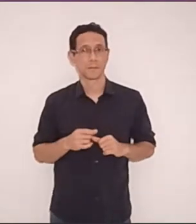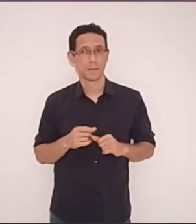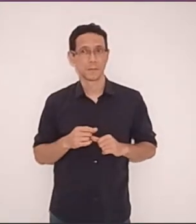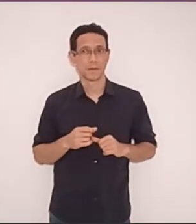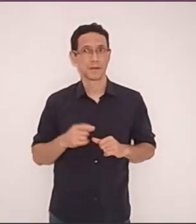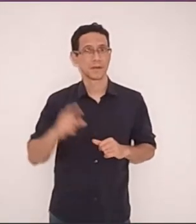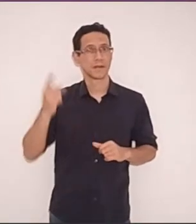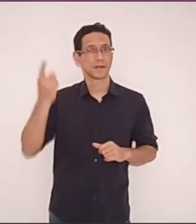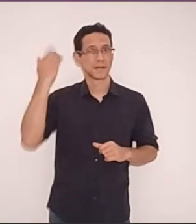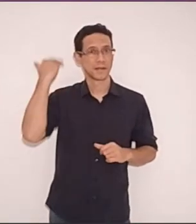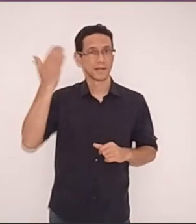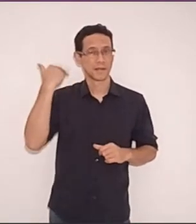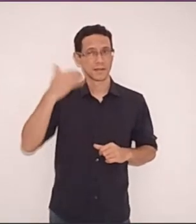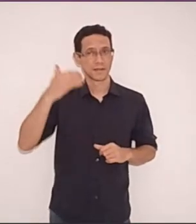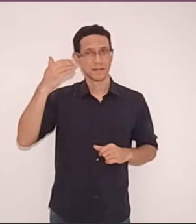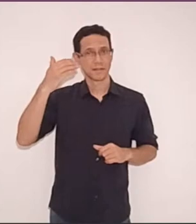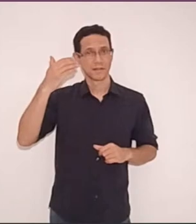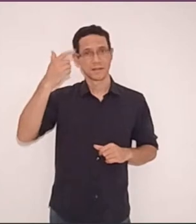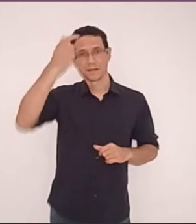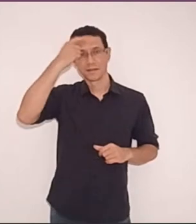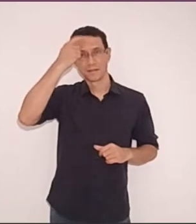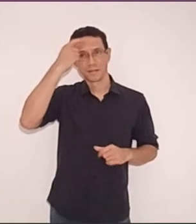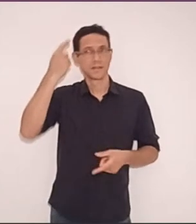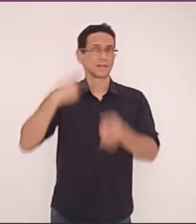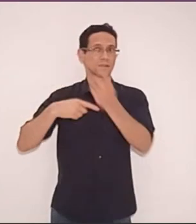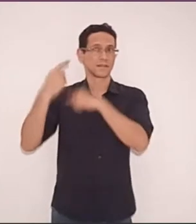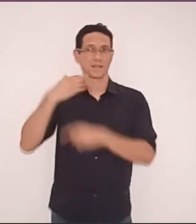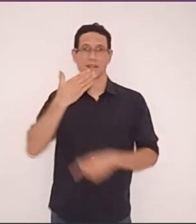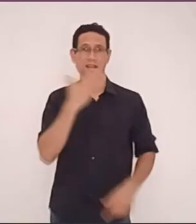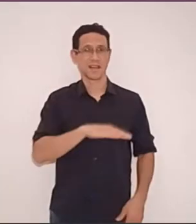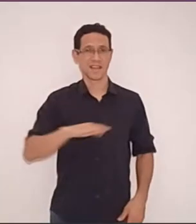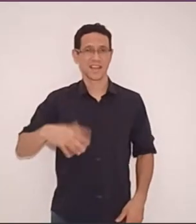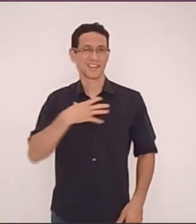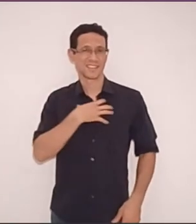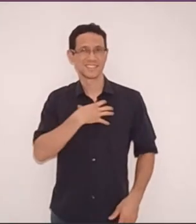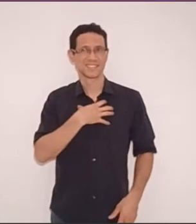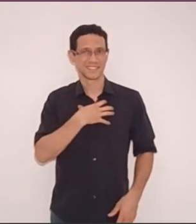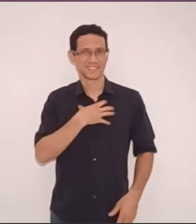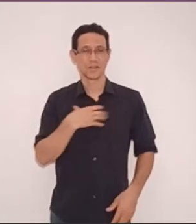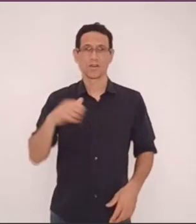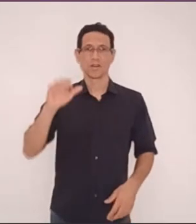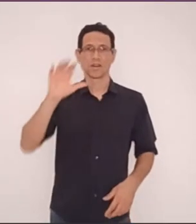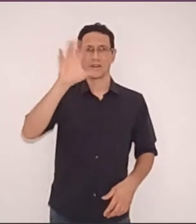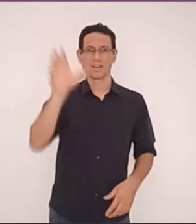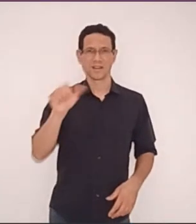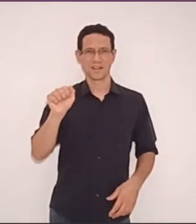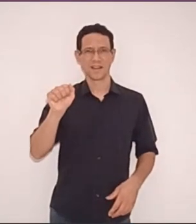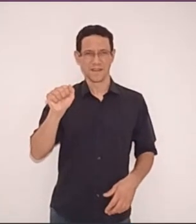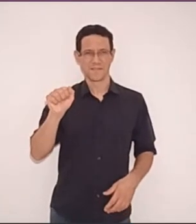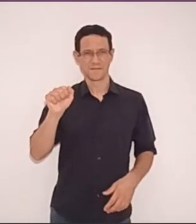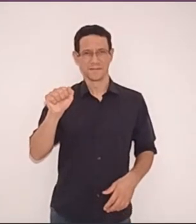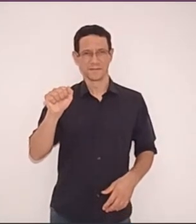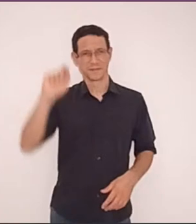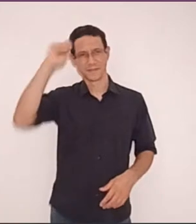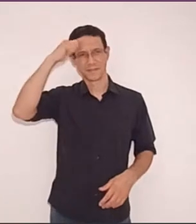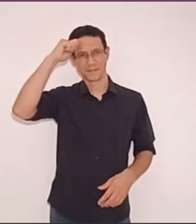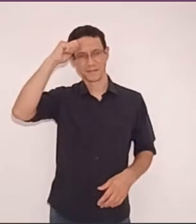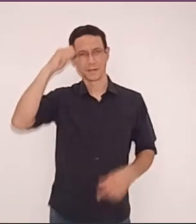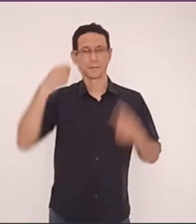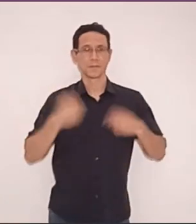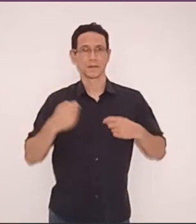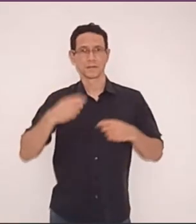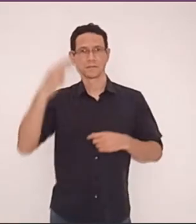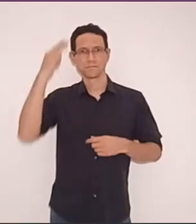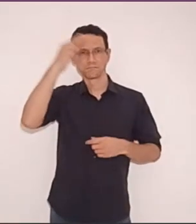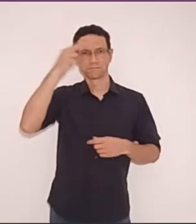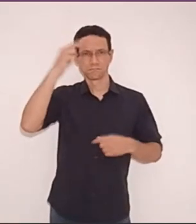sonho fazer talvez aquilo que alguns povos né da do Oeste e é uma em voz alta